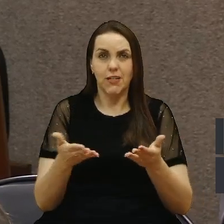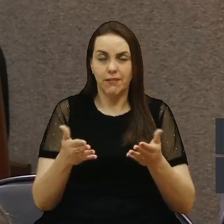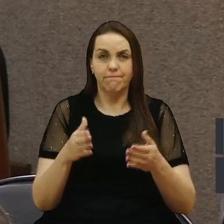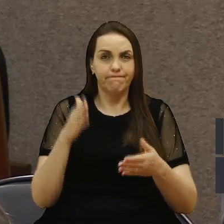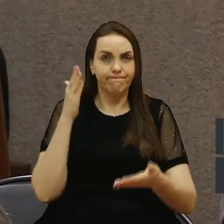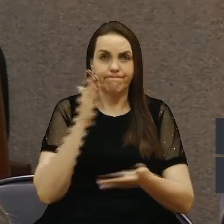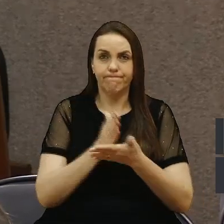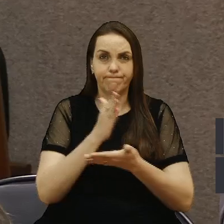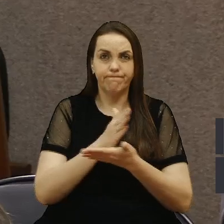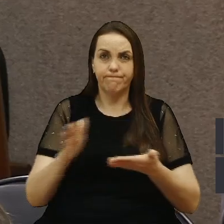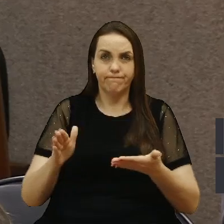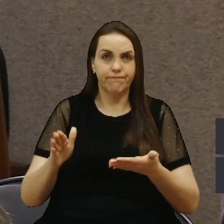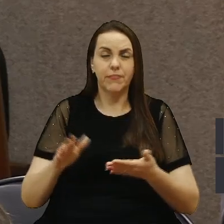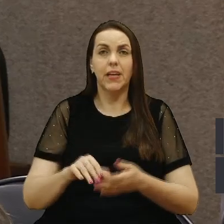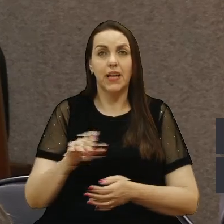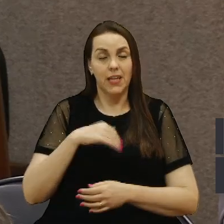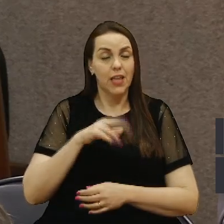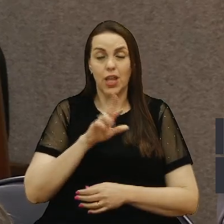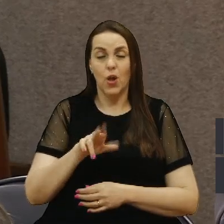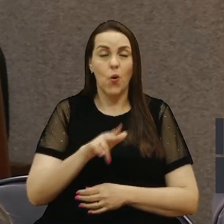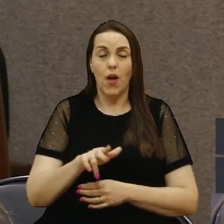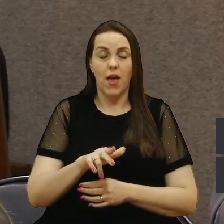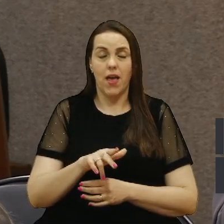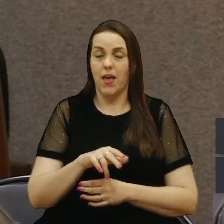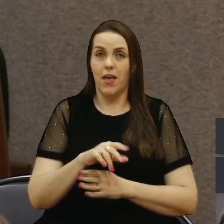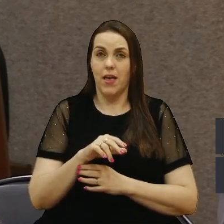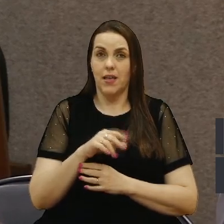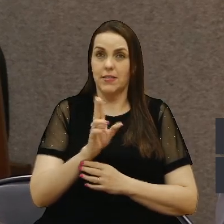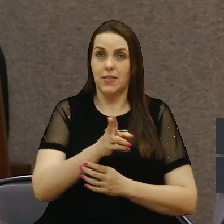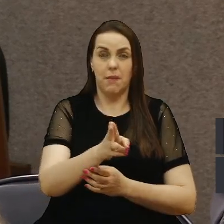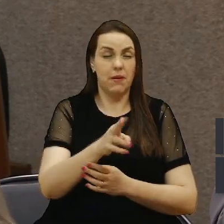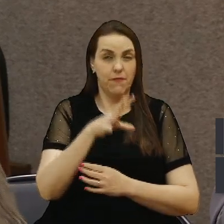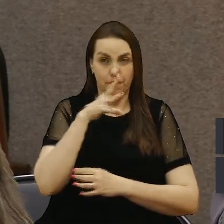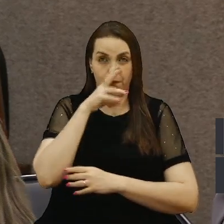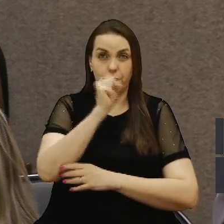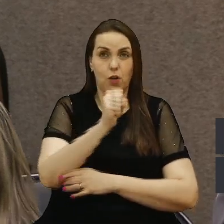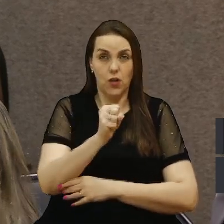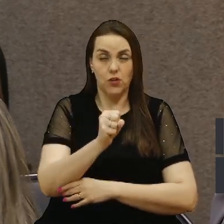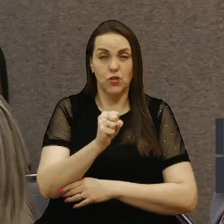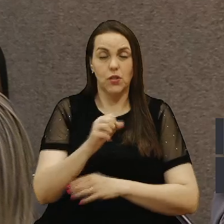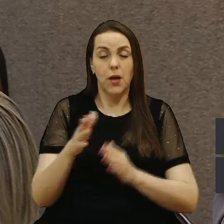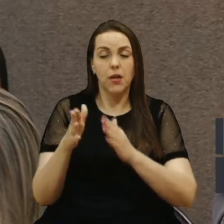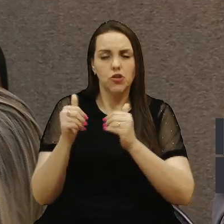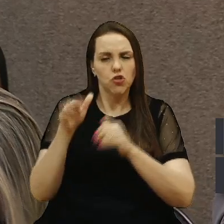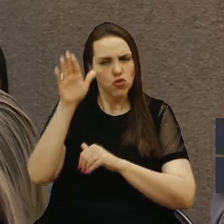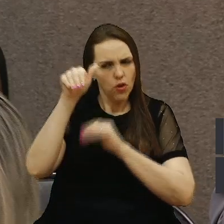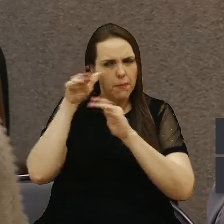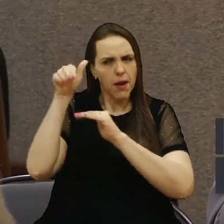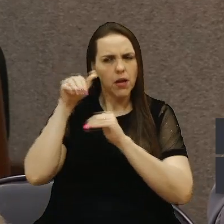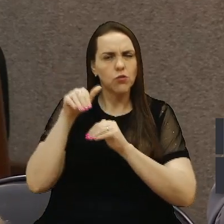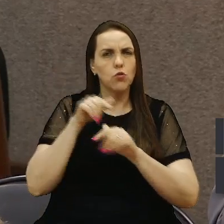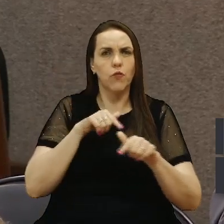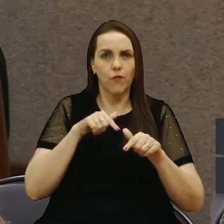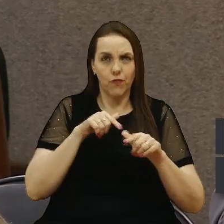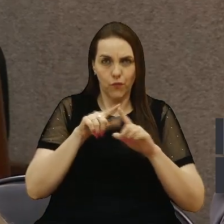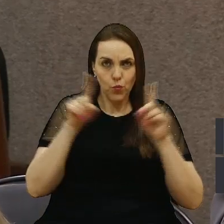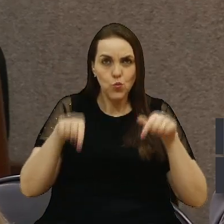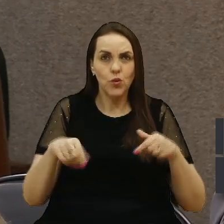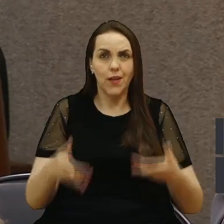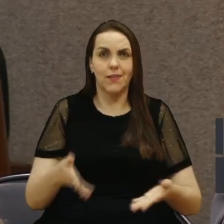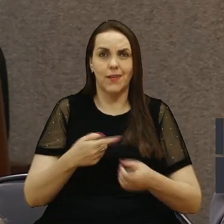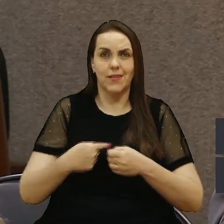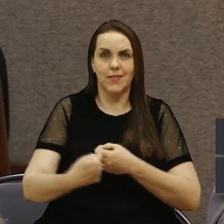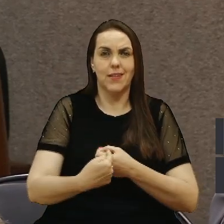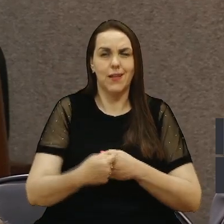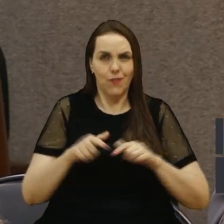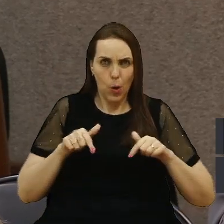essa ruptura, nem sempre ela é abrupta. Mas eu conclamo todos os trabalhadores dessa cidade para que a gente vá